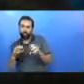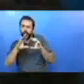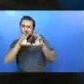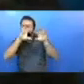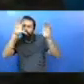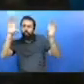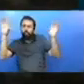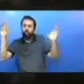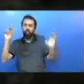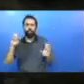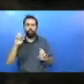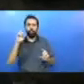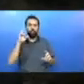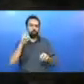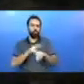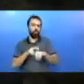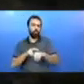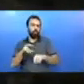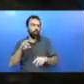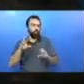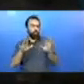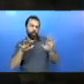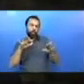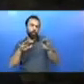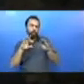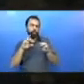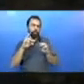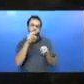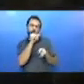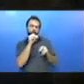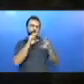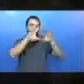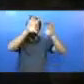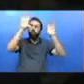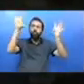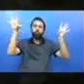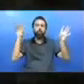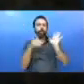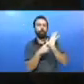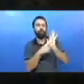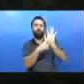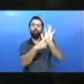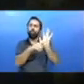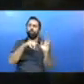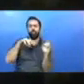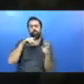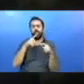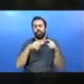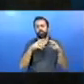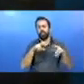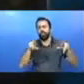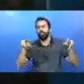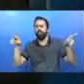pouco antes de anoitecer. Então percebam que nesta imagem, nesta pintura, nesta obra de arte, existem vários elementos.